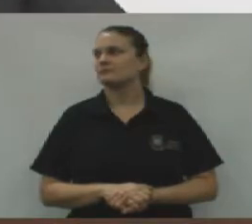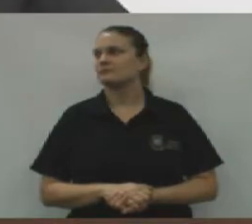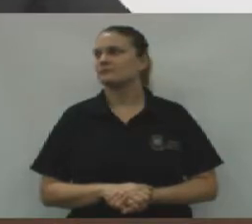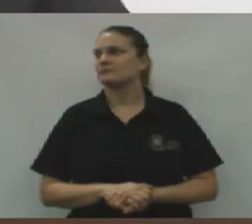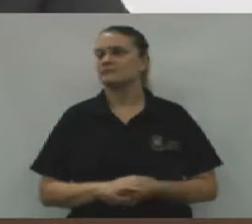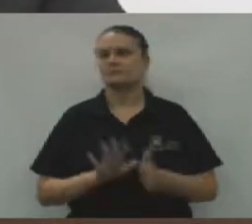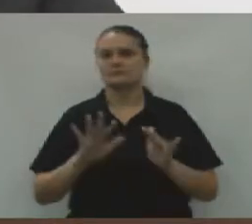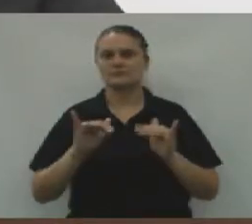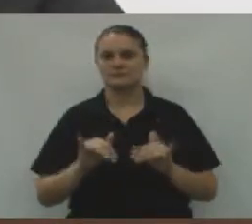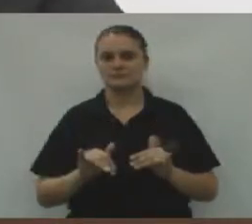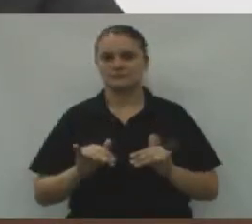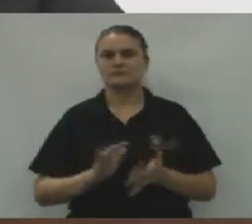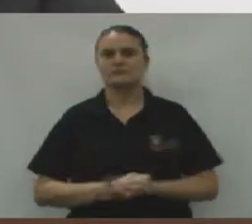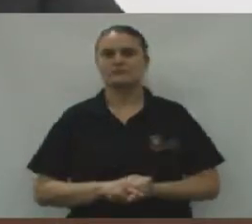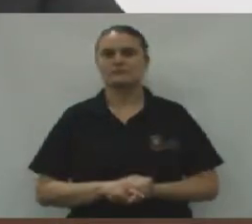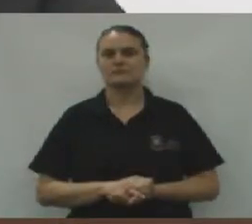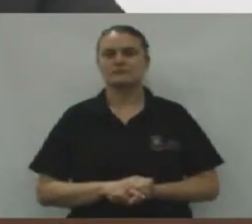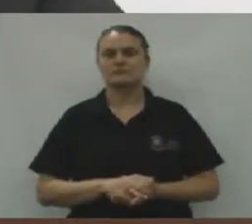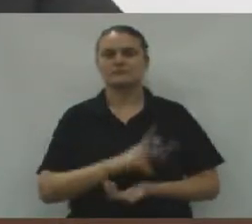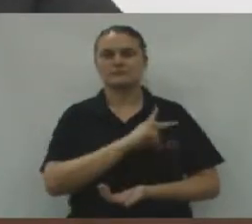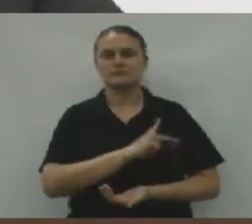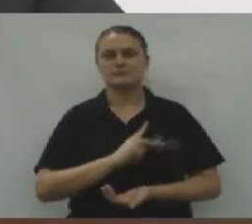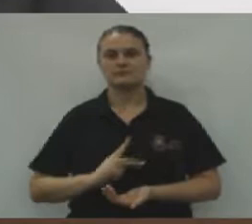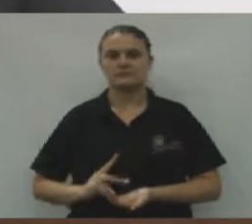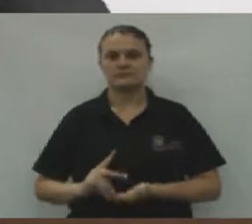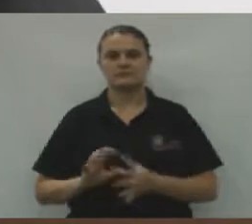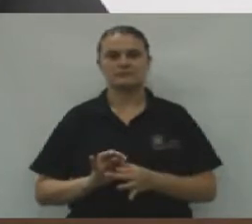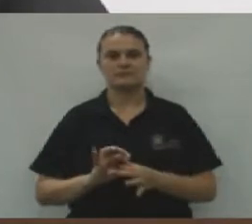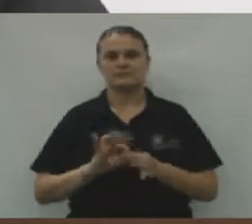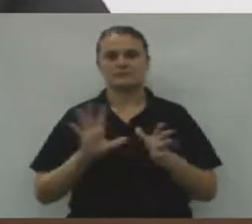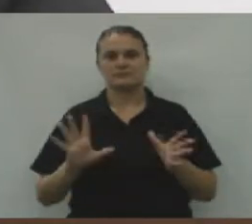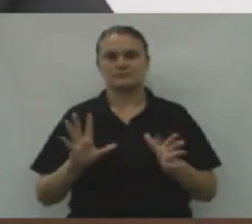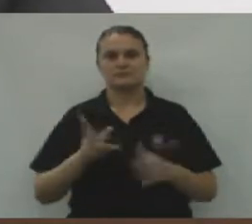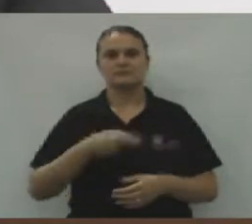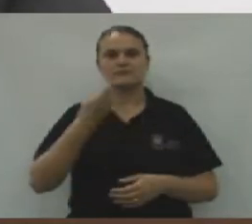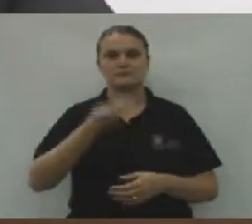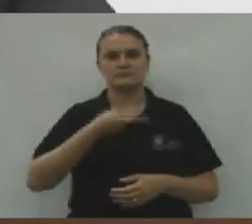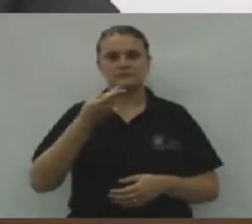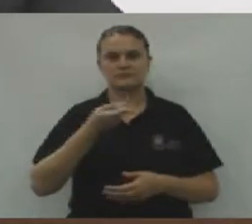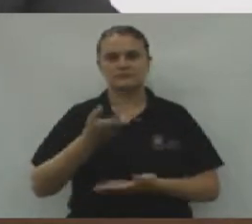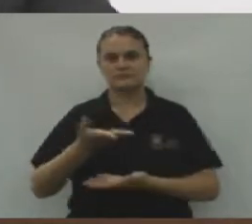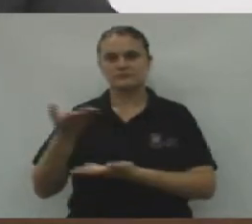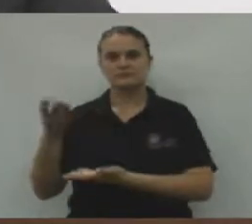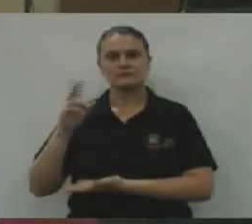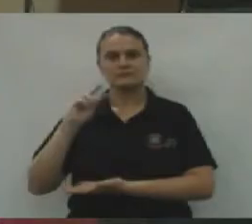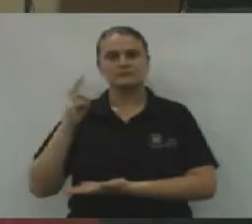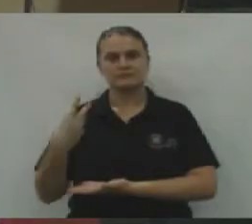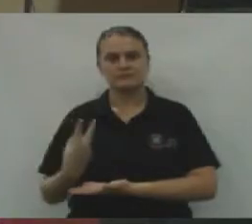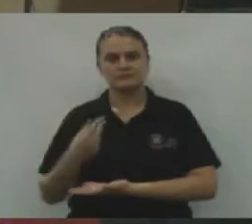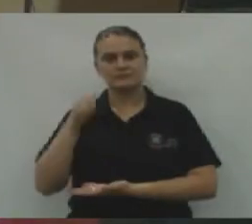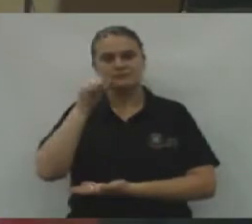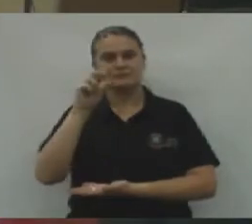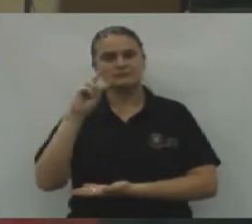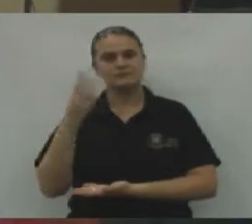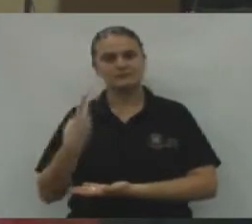Findada a ordem do dia, esta presidência, então, deixa livre a palavra aos senhores vereadores,